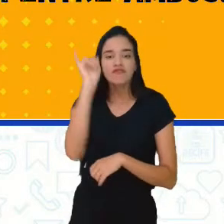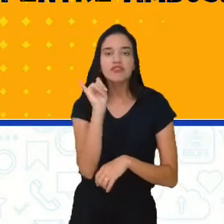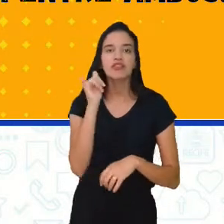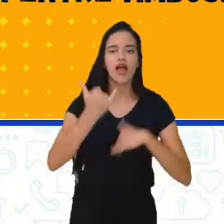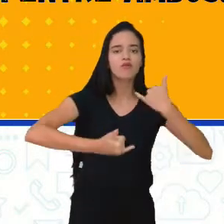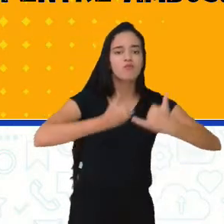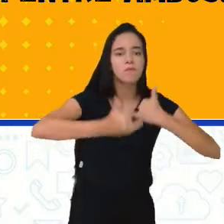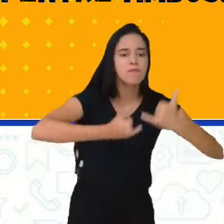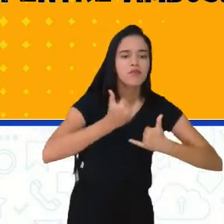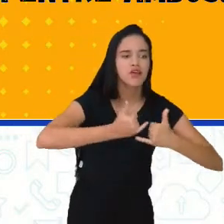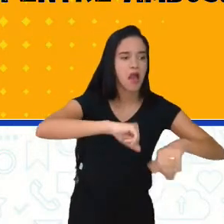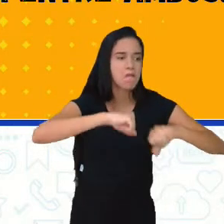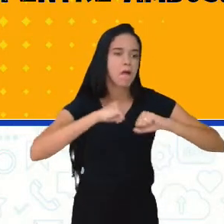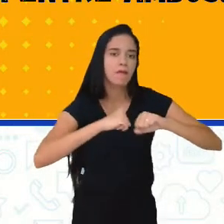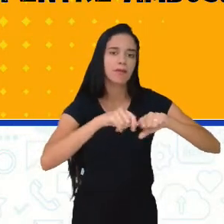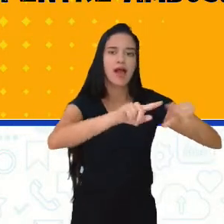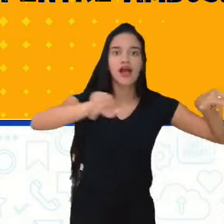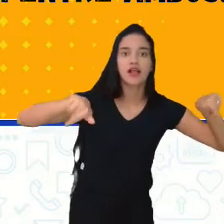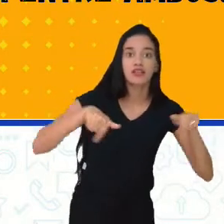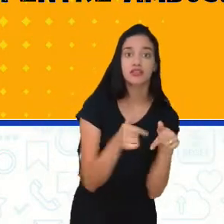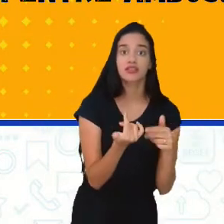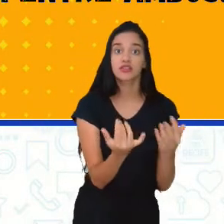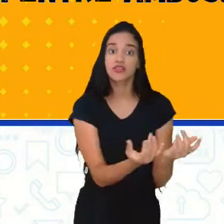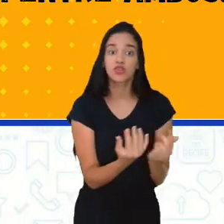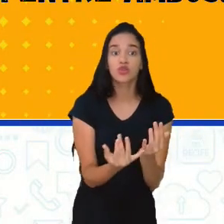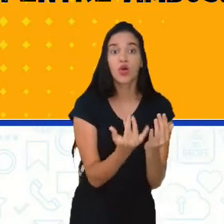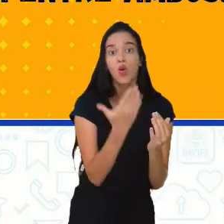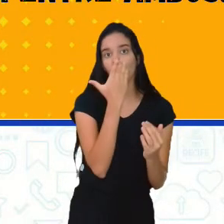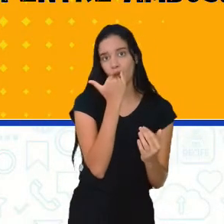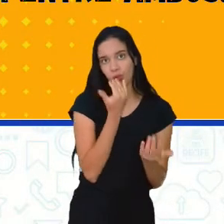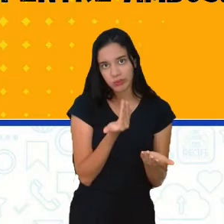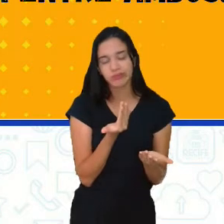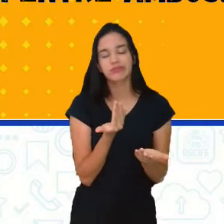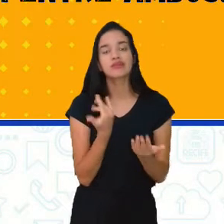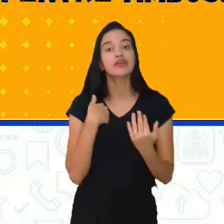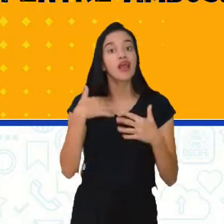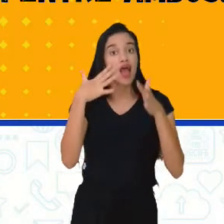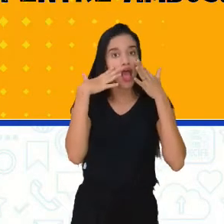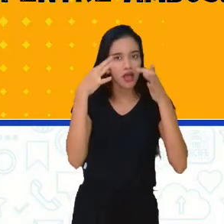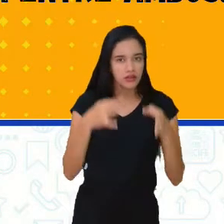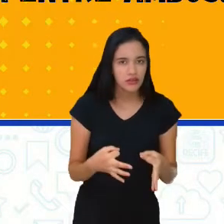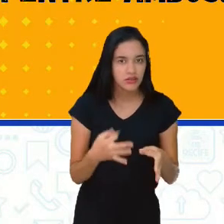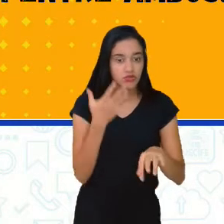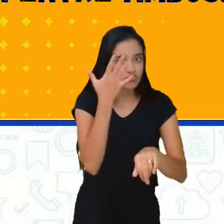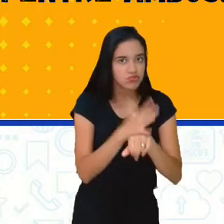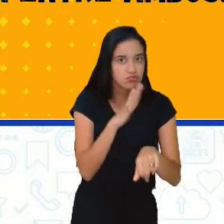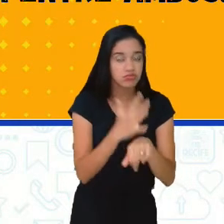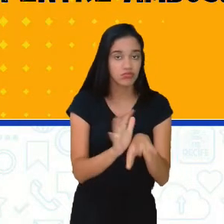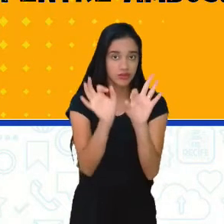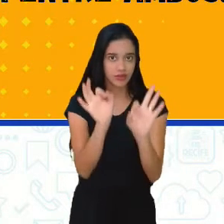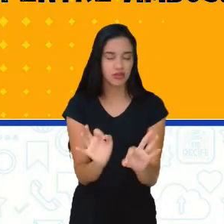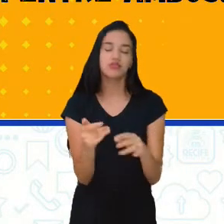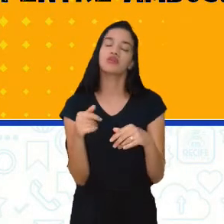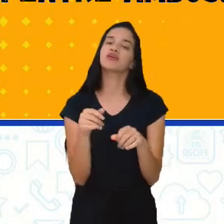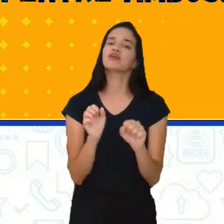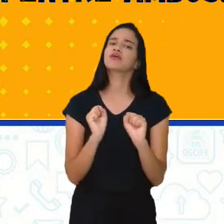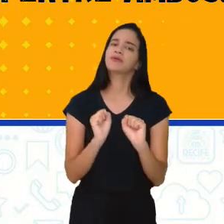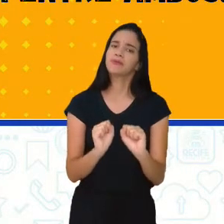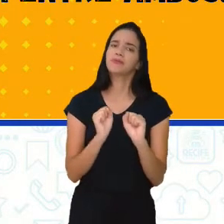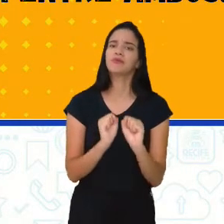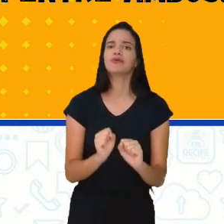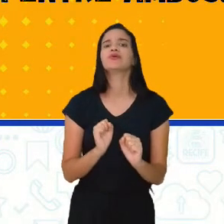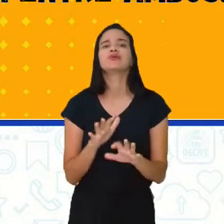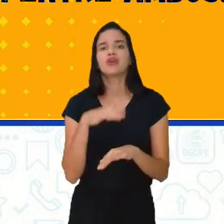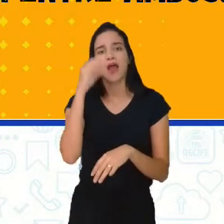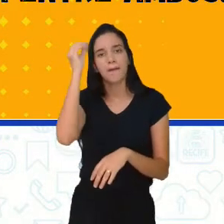cozinha, corre, prestar atenção no que está fazendo. Porque a gente está falando aí em calor que pode trazer